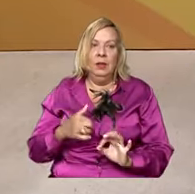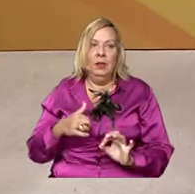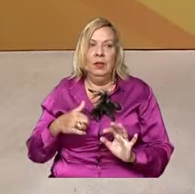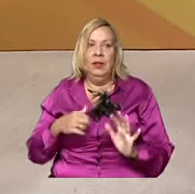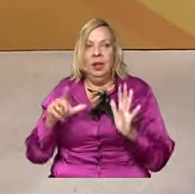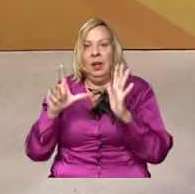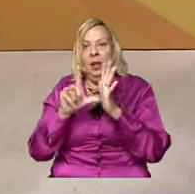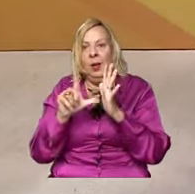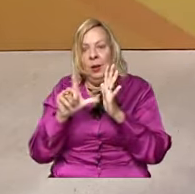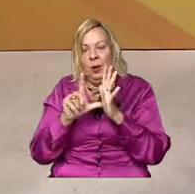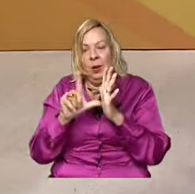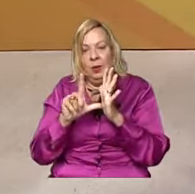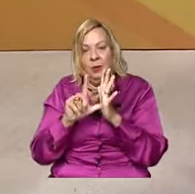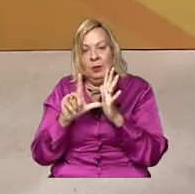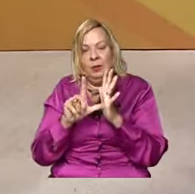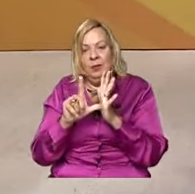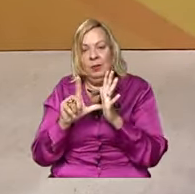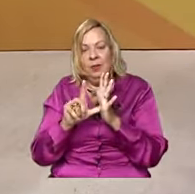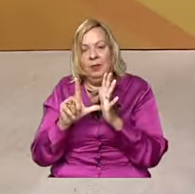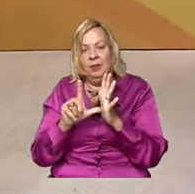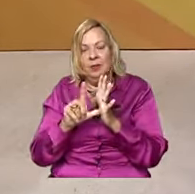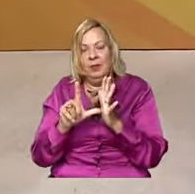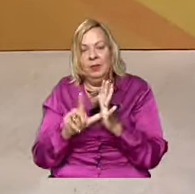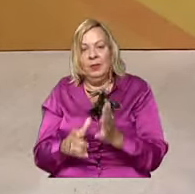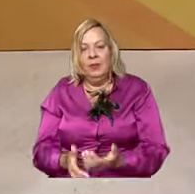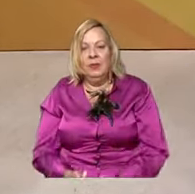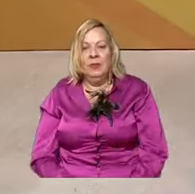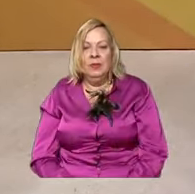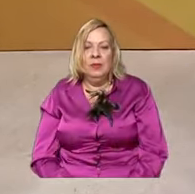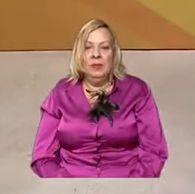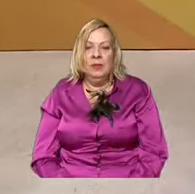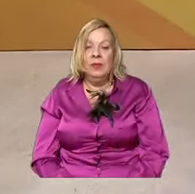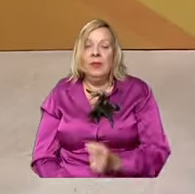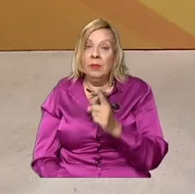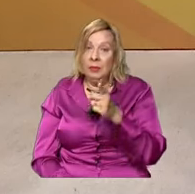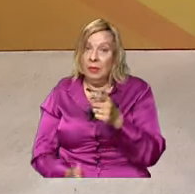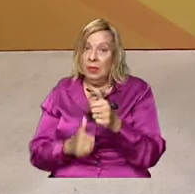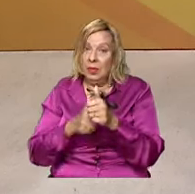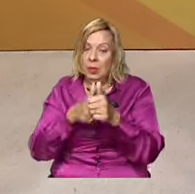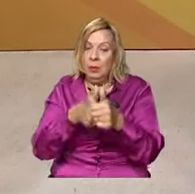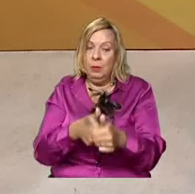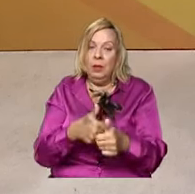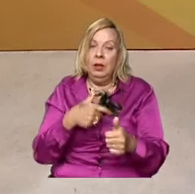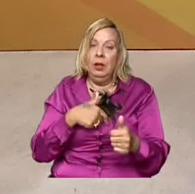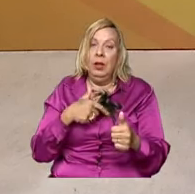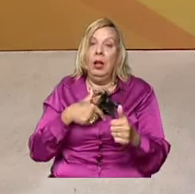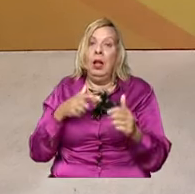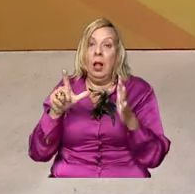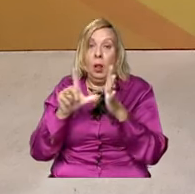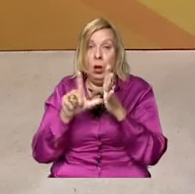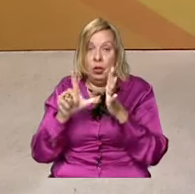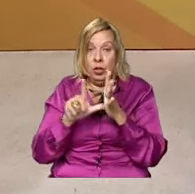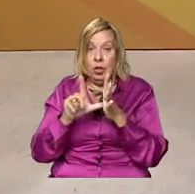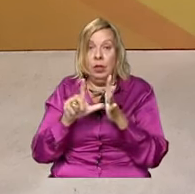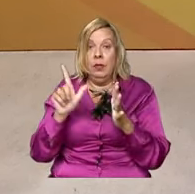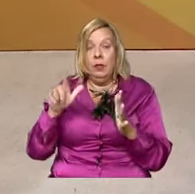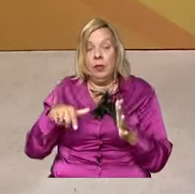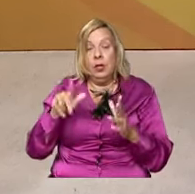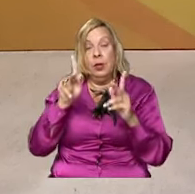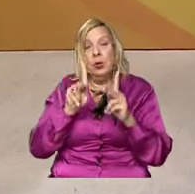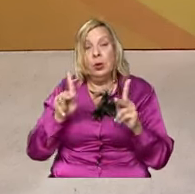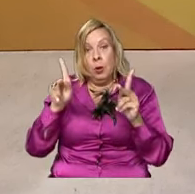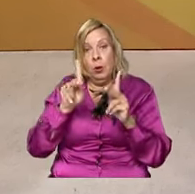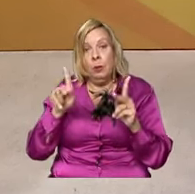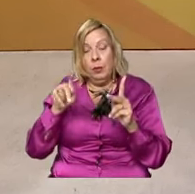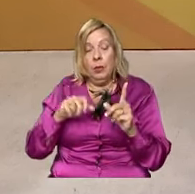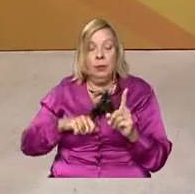Linda Fashion, tá? Dois F's aí. Para você que está acompanhando, a Linda Fashion fica no Aracaju Parque